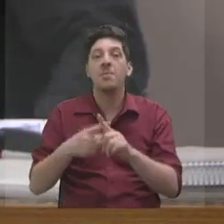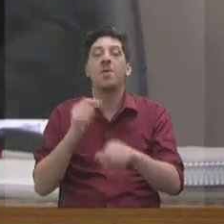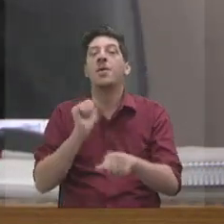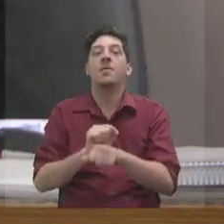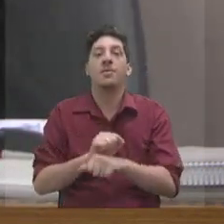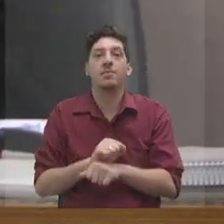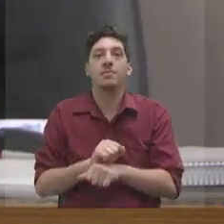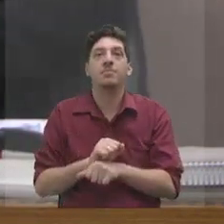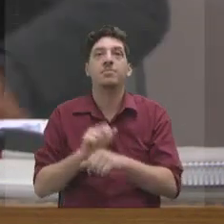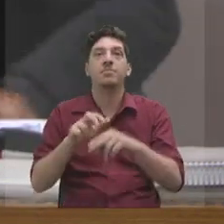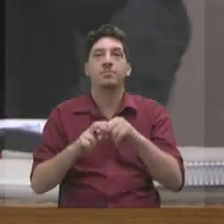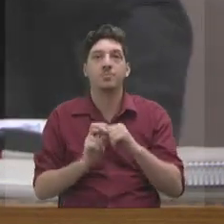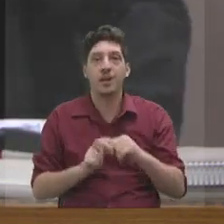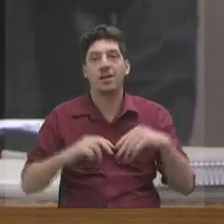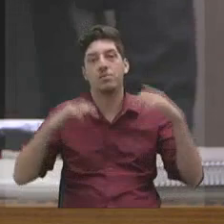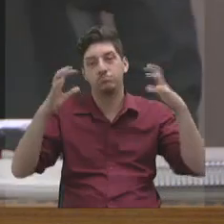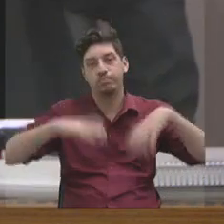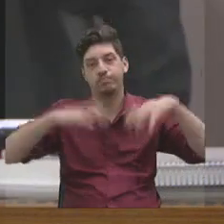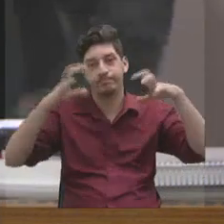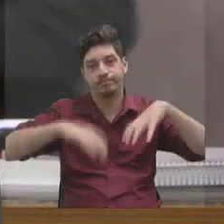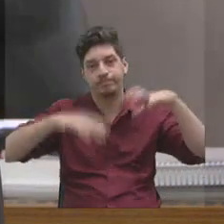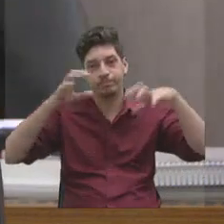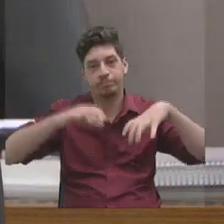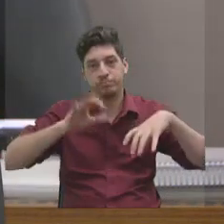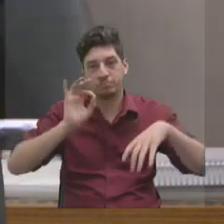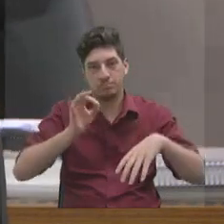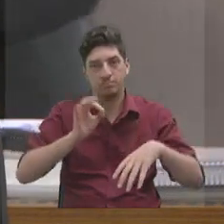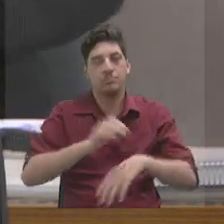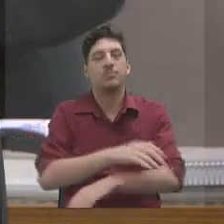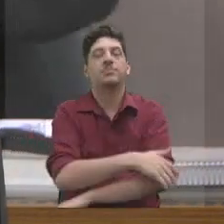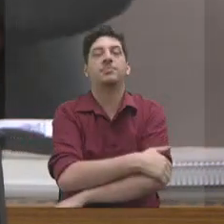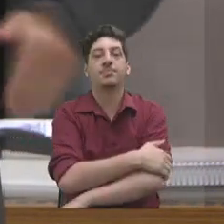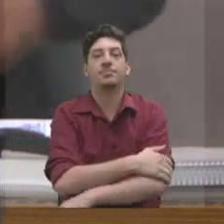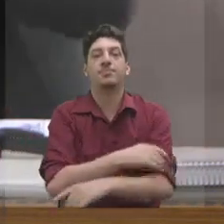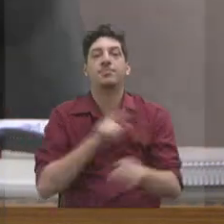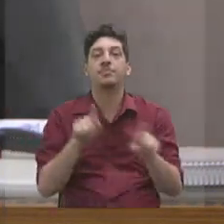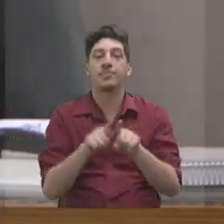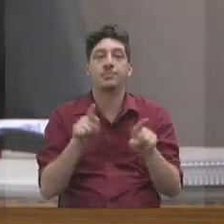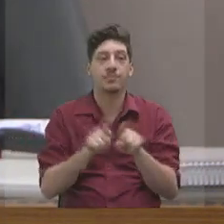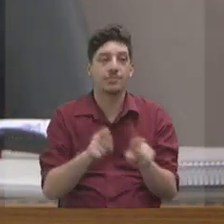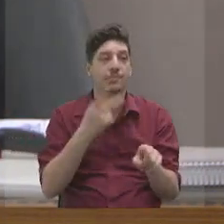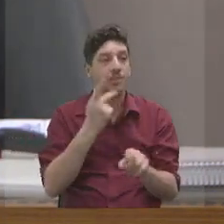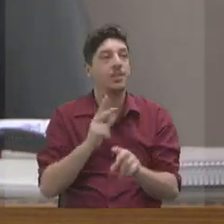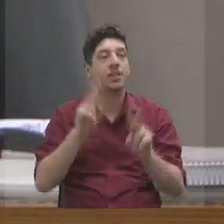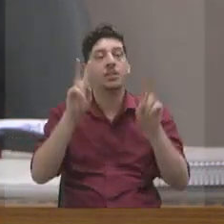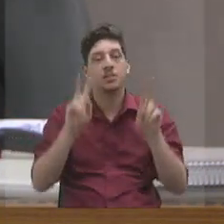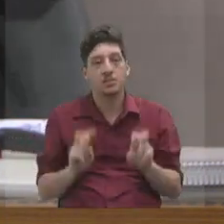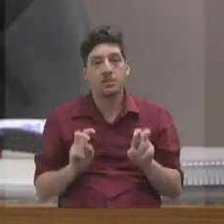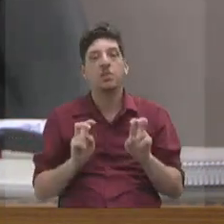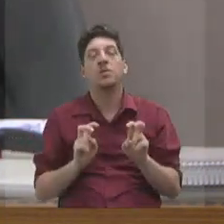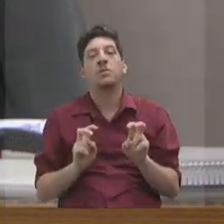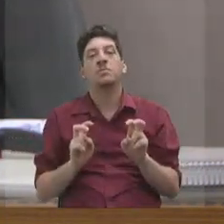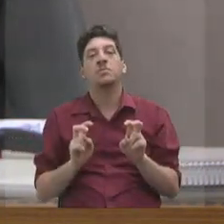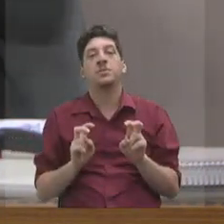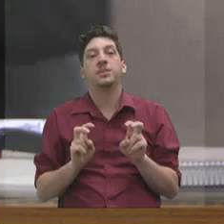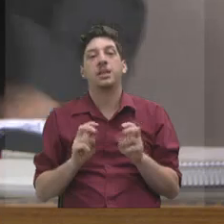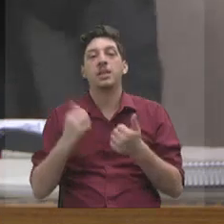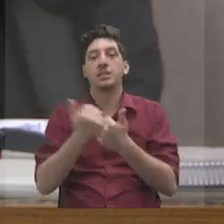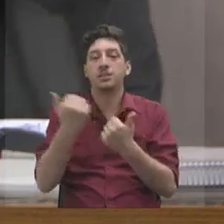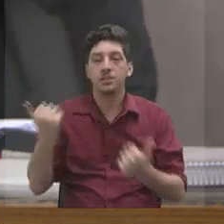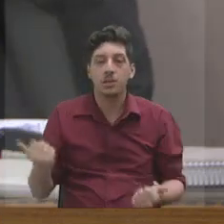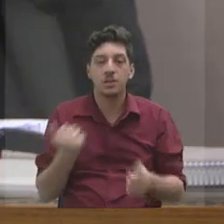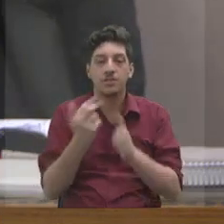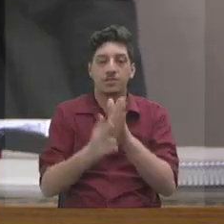né da das chuvas na região tá é em relação a diretoria de